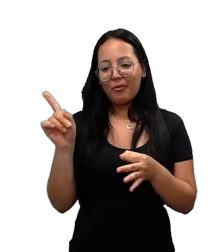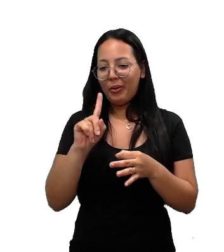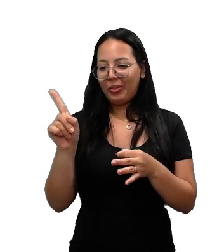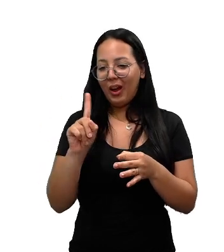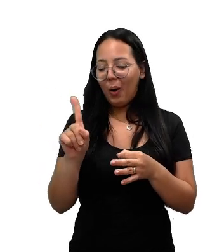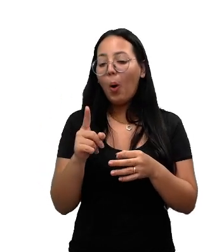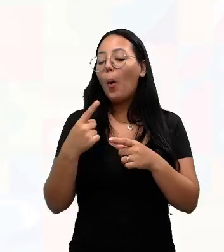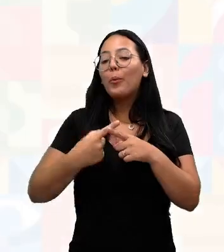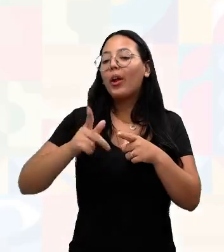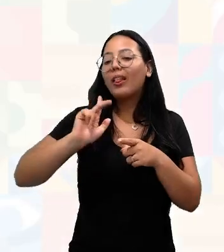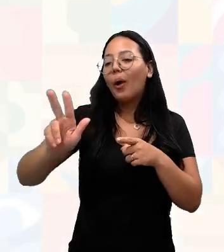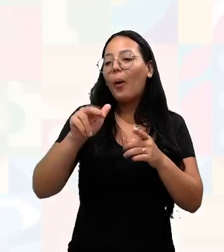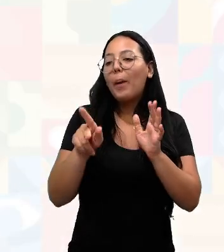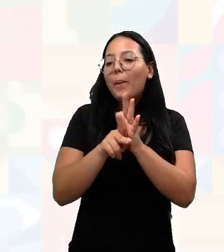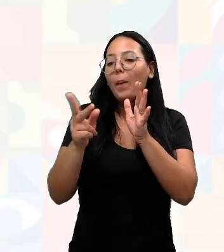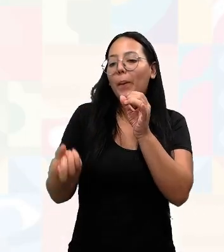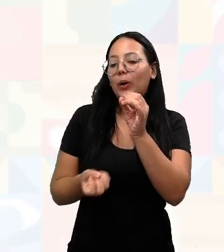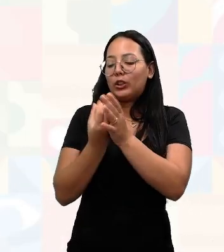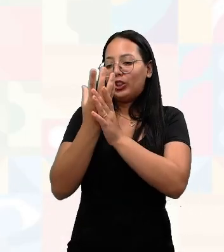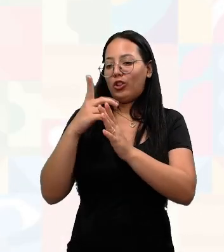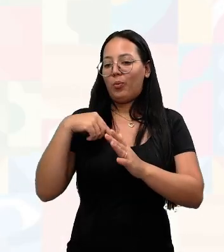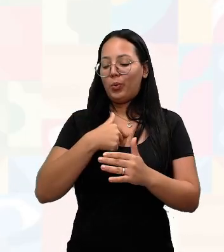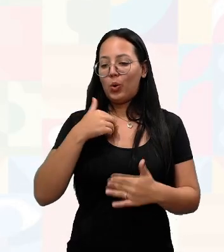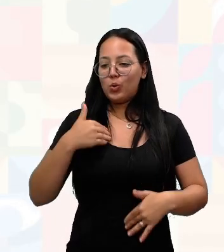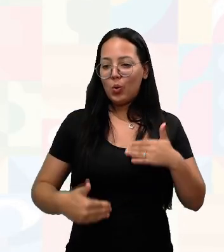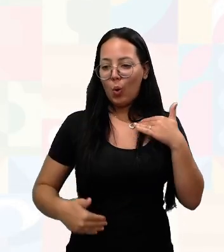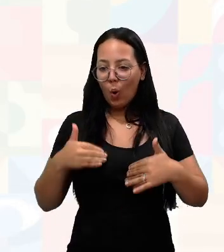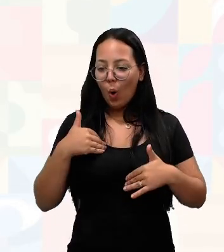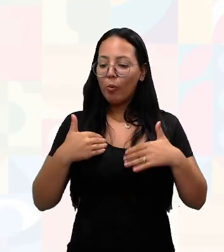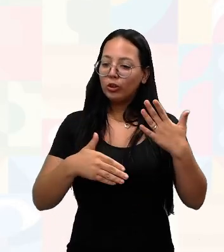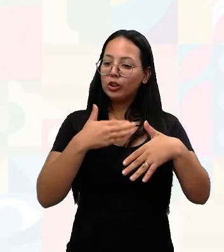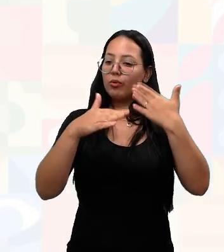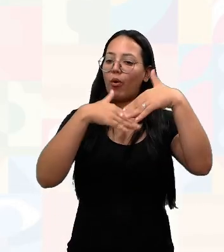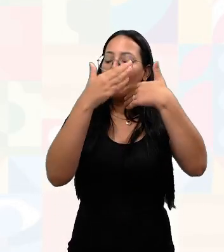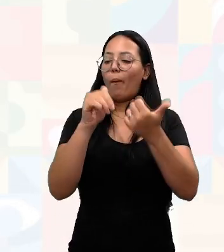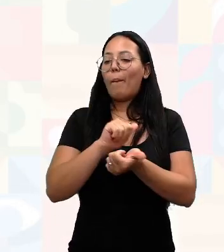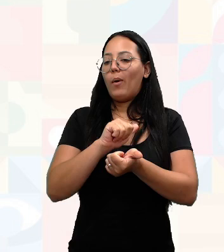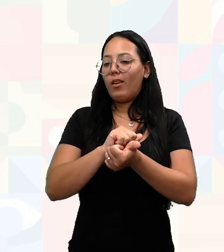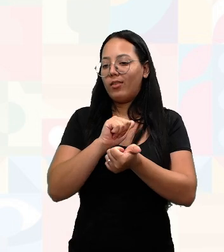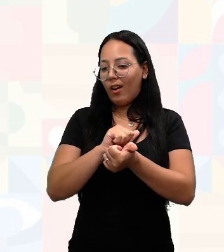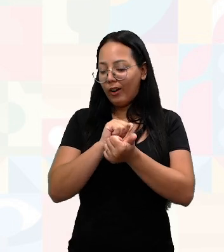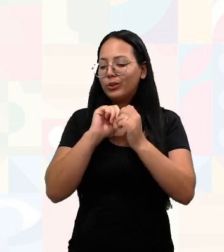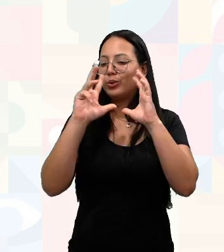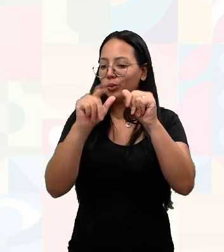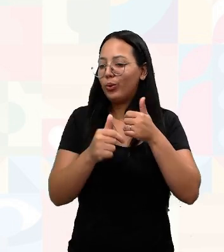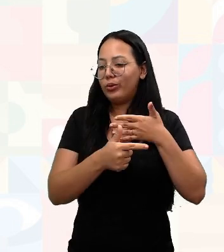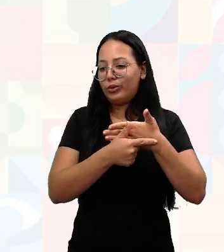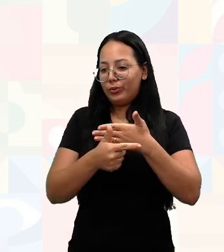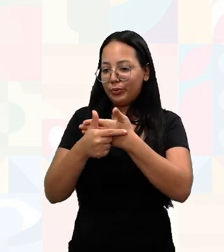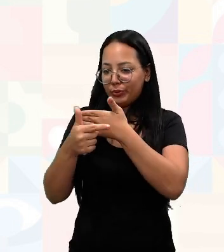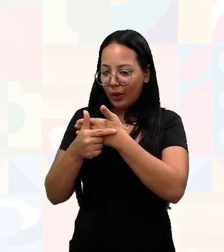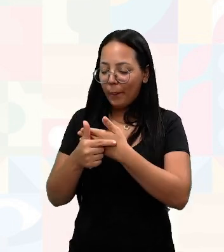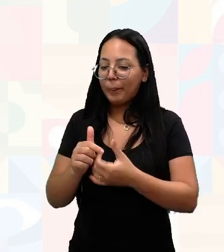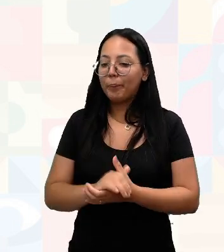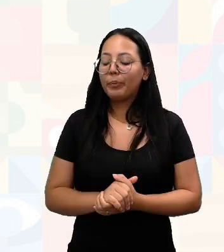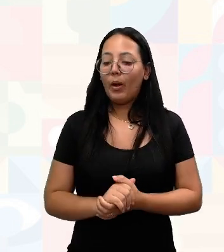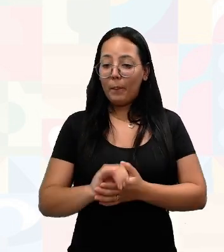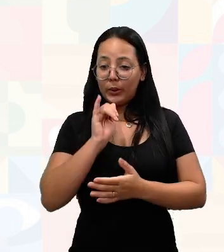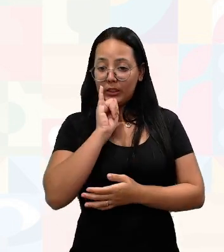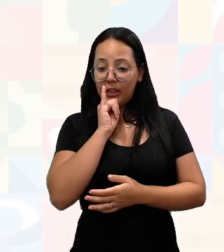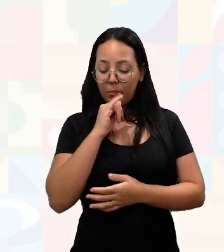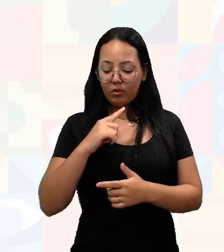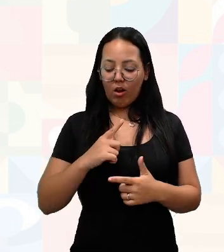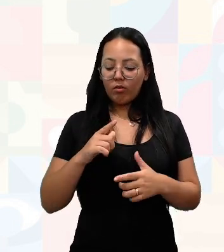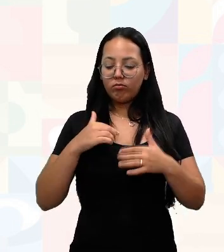aquelas projetadas para o nosso organismo desempenhar com qualidade todas as suas funções. Ter uma postura